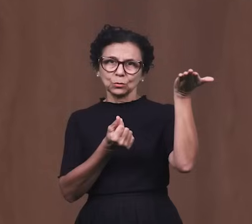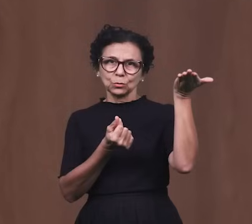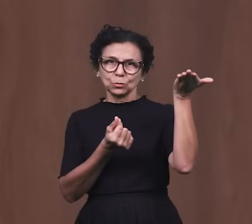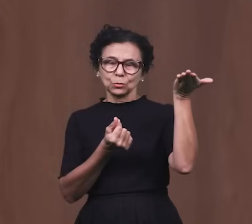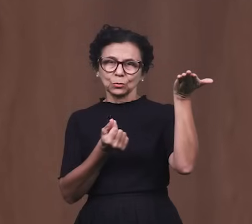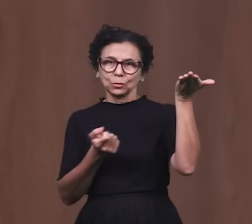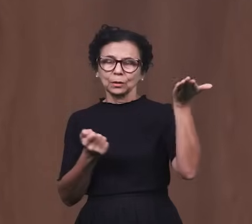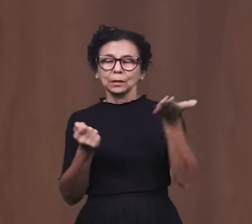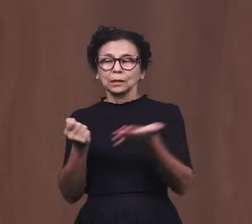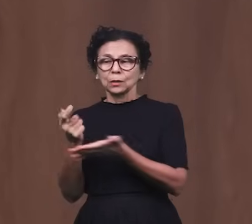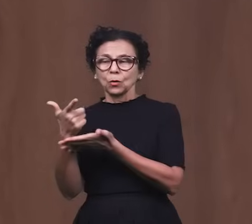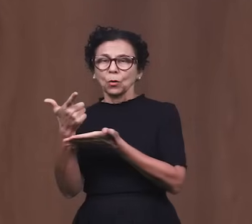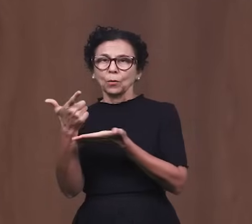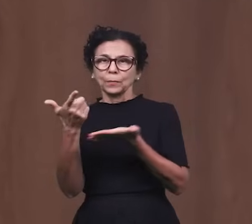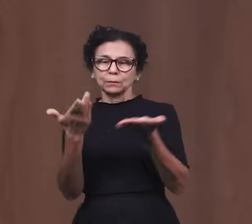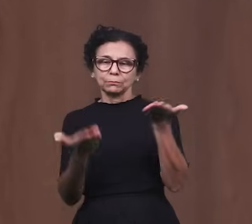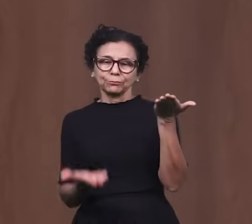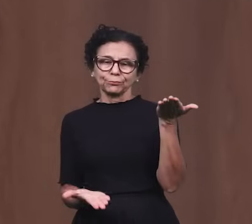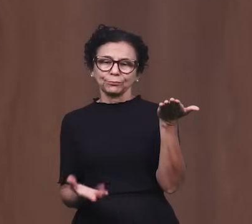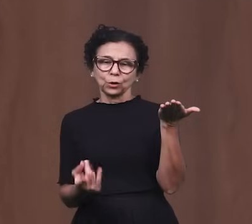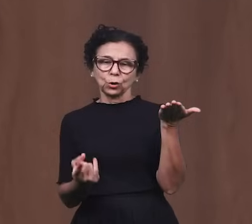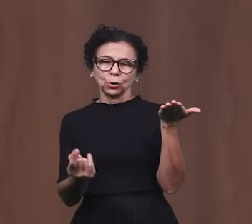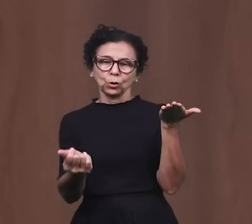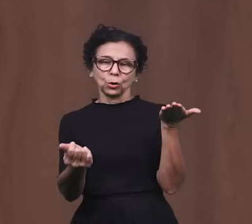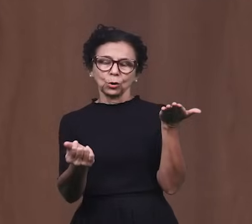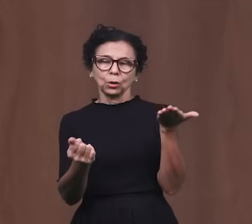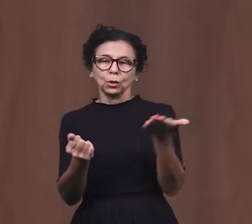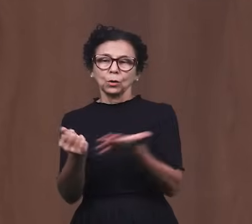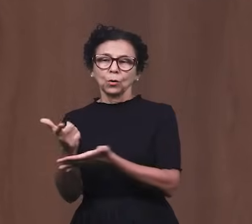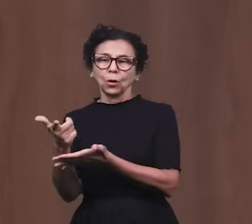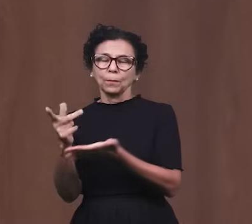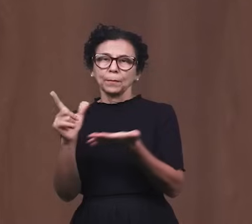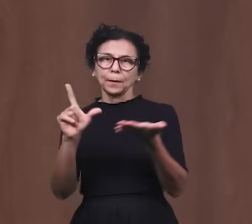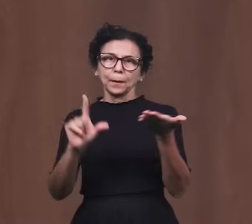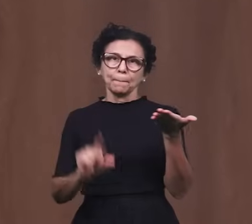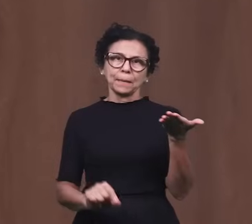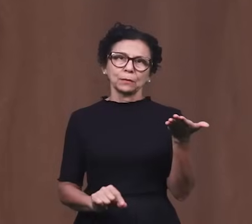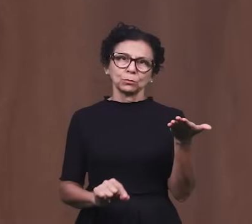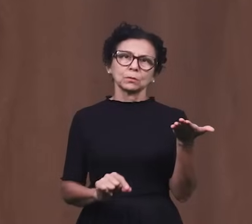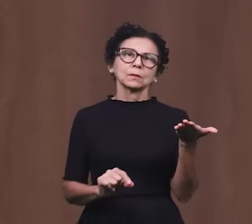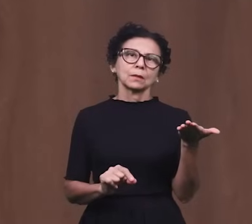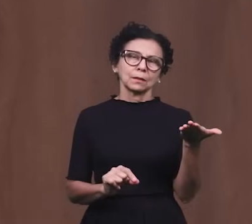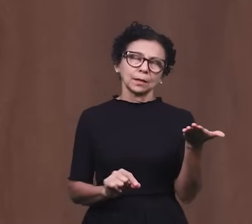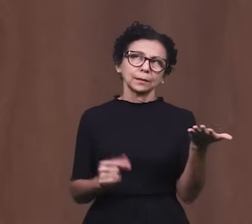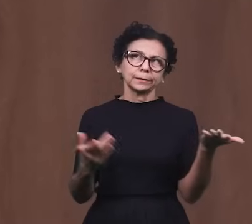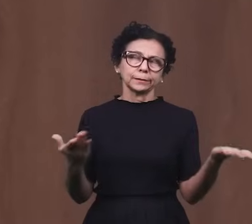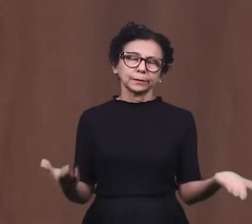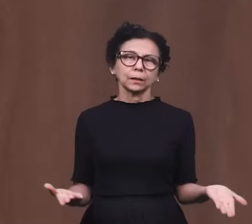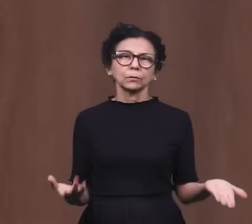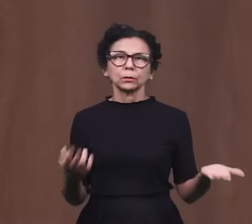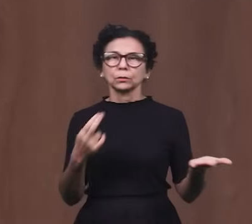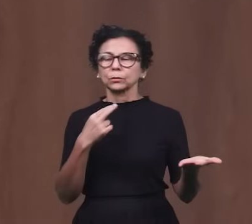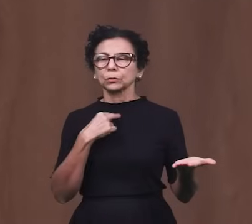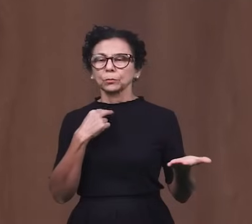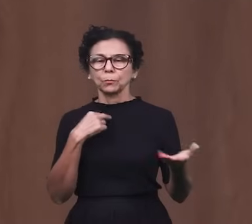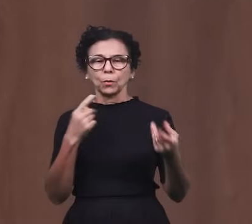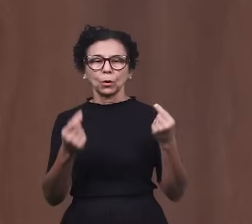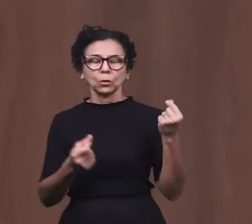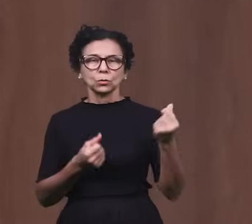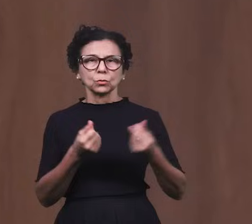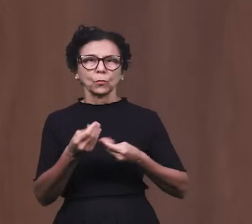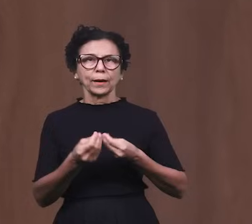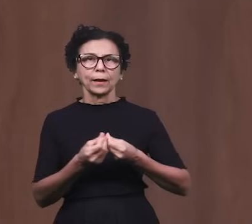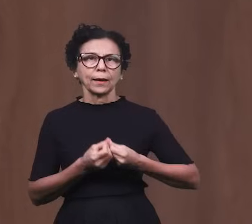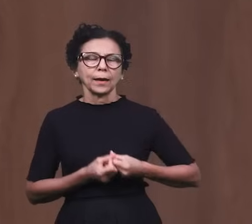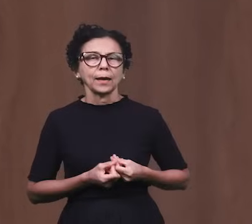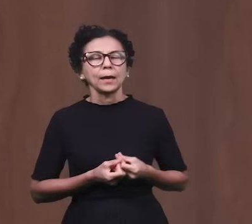a perda do poder de compra do seu salário, do dinheiro que você tem investido. Isso significa dizer que eu não posso considerar também, é